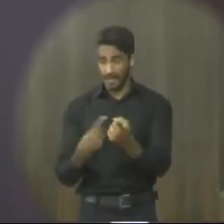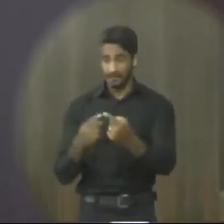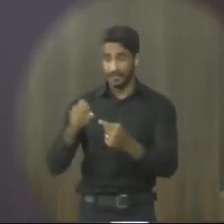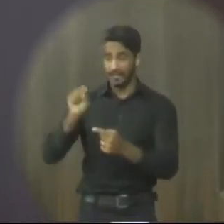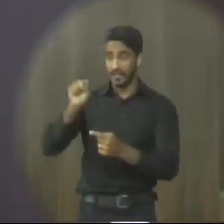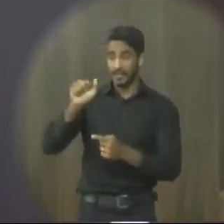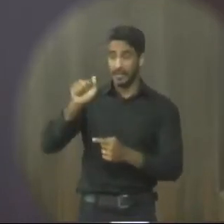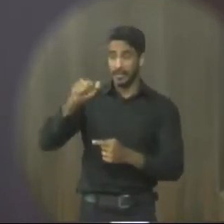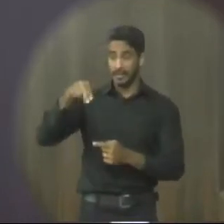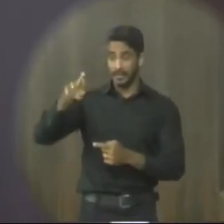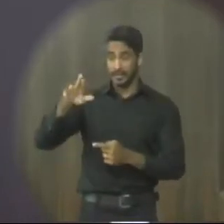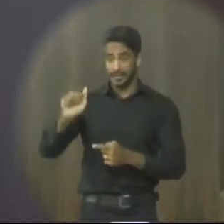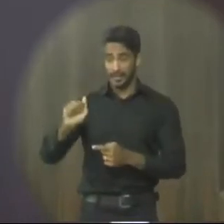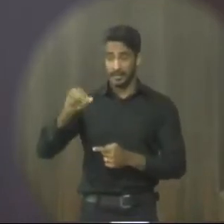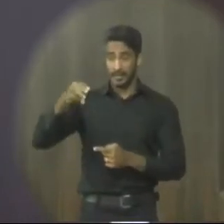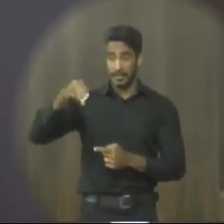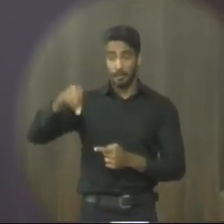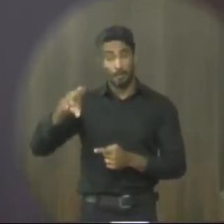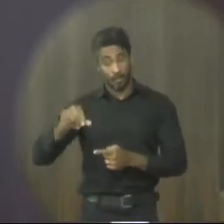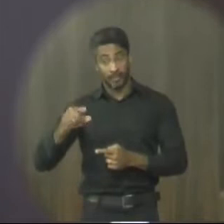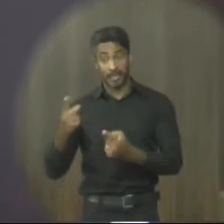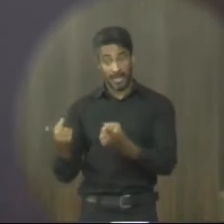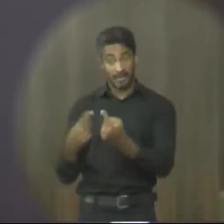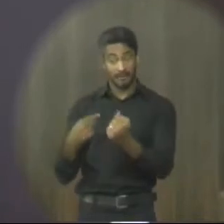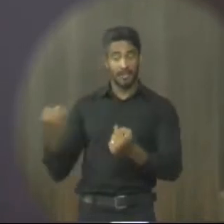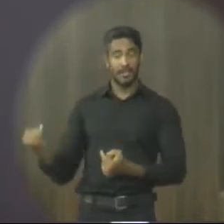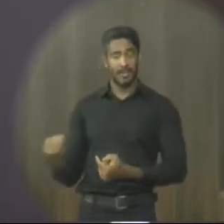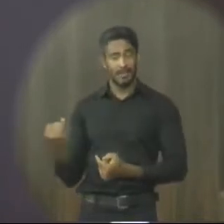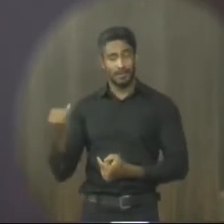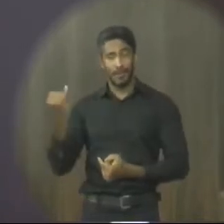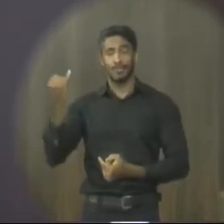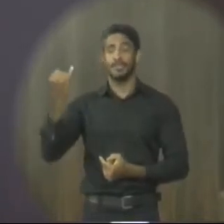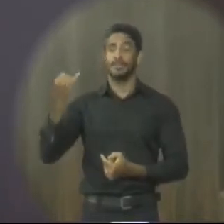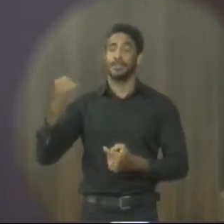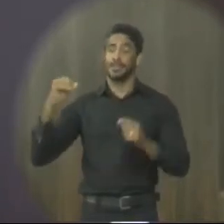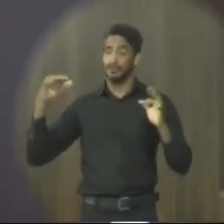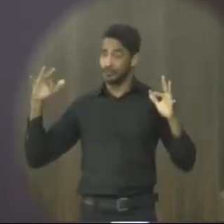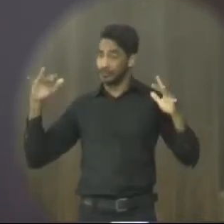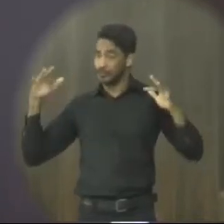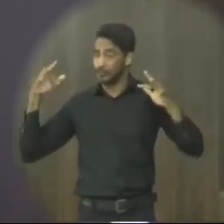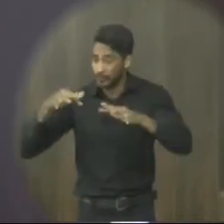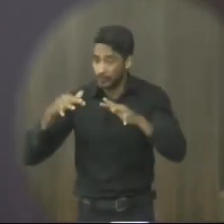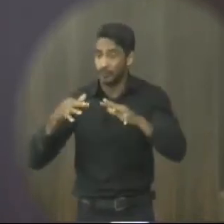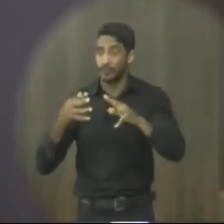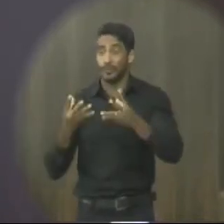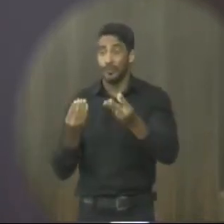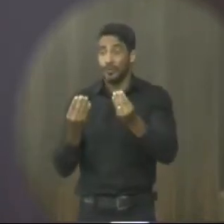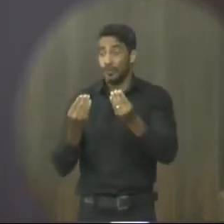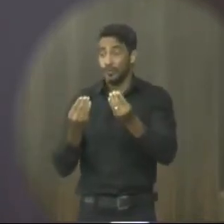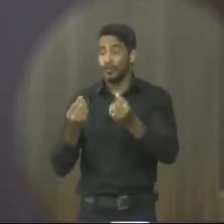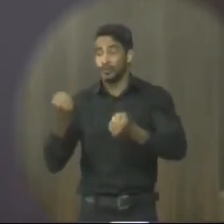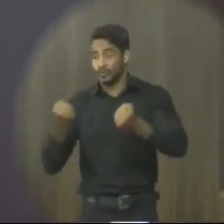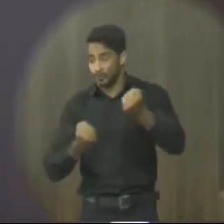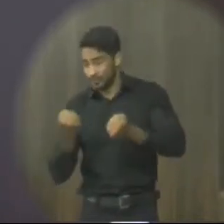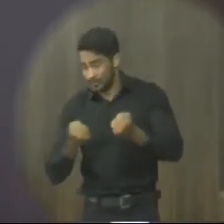Santa Mônica, que é uma avenida importantíssima, que tem recebido um fluxo intenso de veículos, de